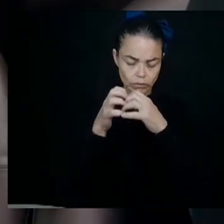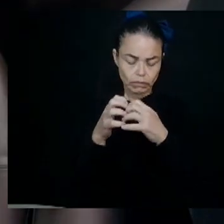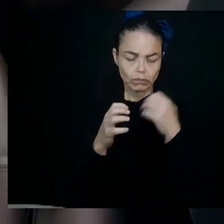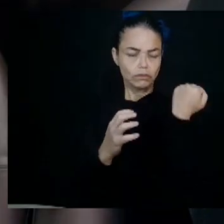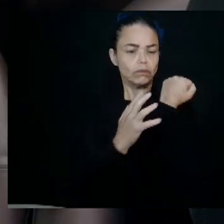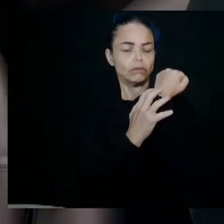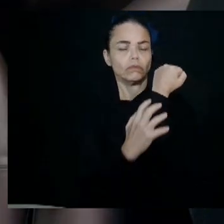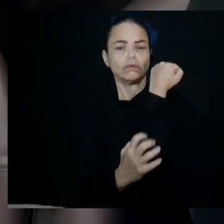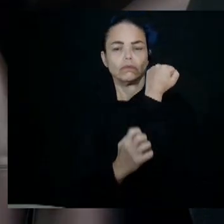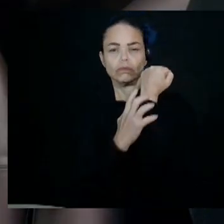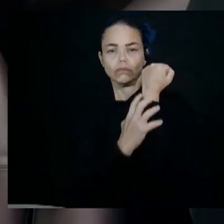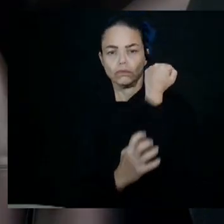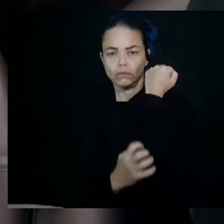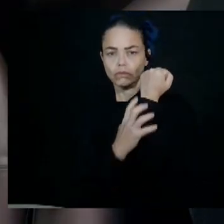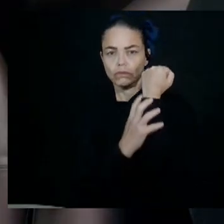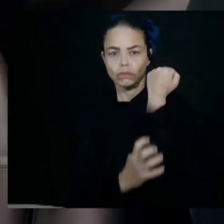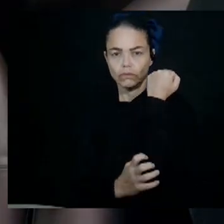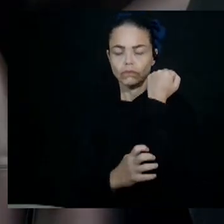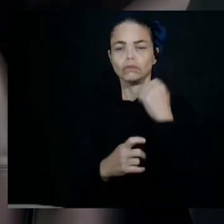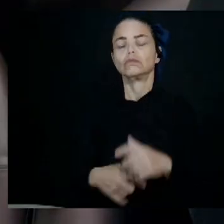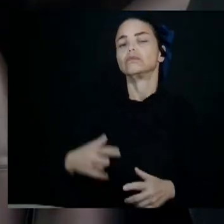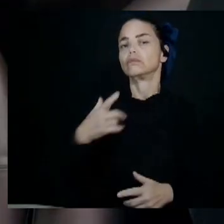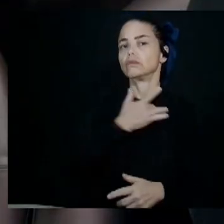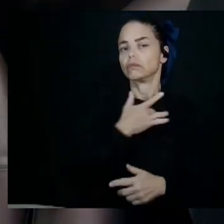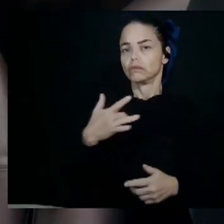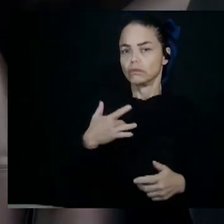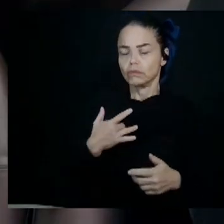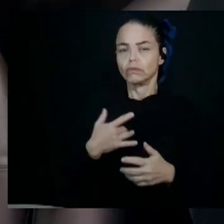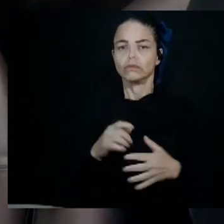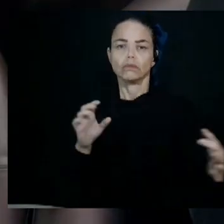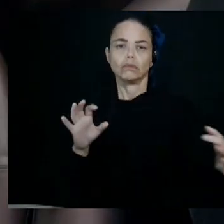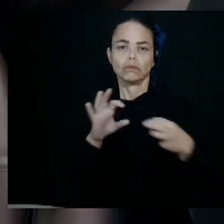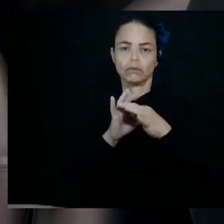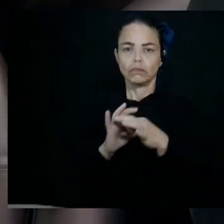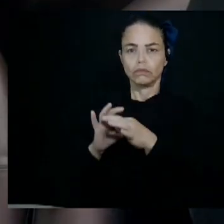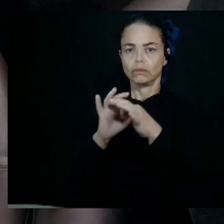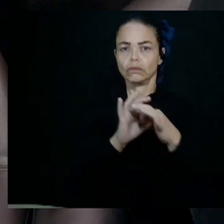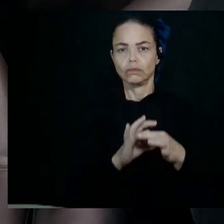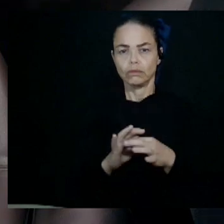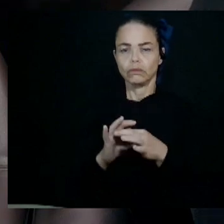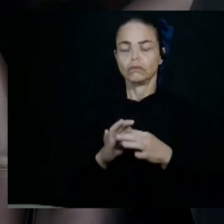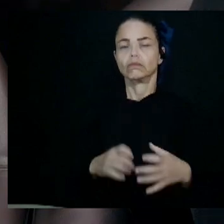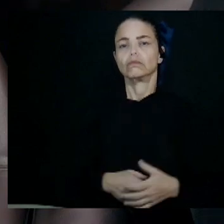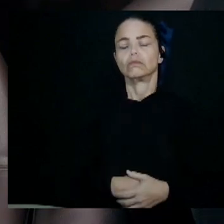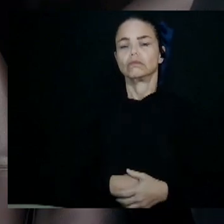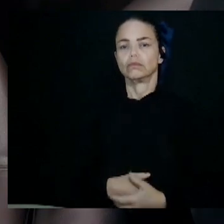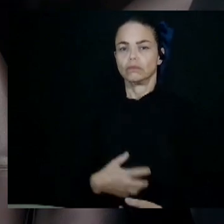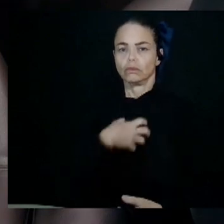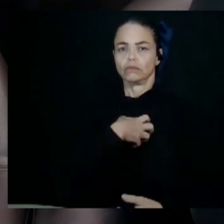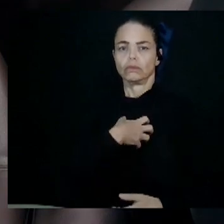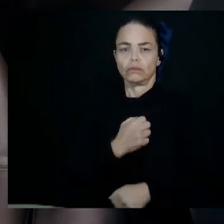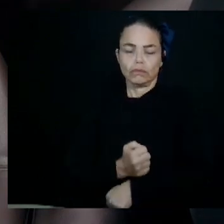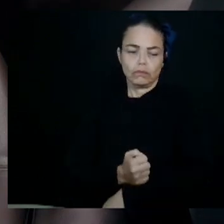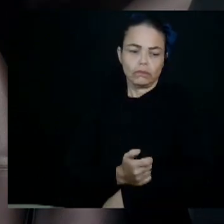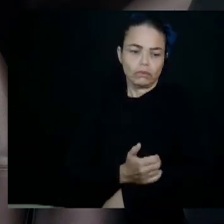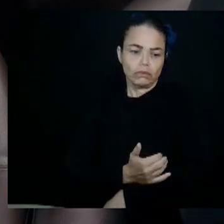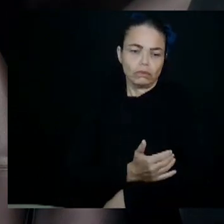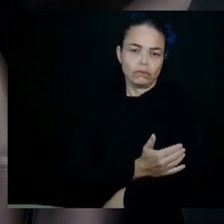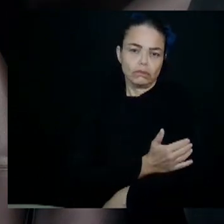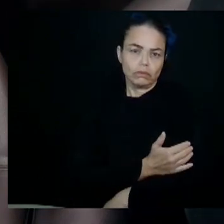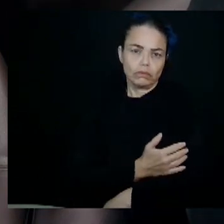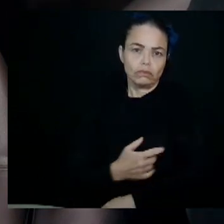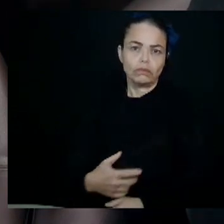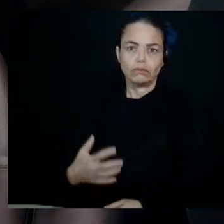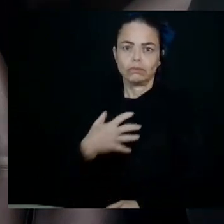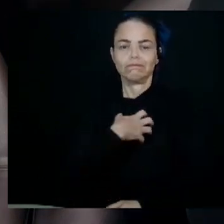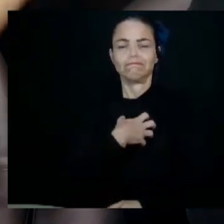para a nossa saúde, ela tem uma conexão direta com as nossas emoções. Vocês já ouviram aquela expressão, né? Nossa, a pessoa